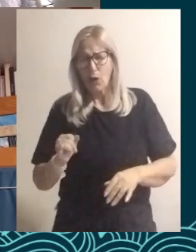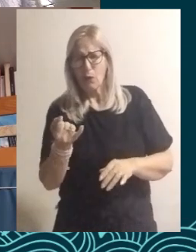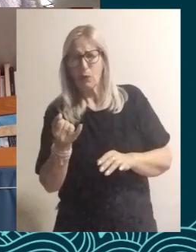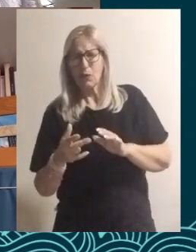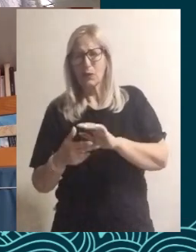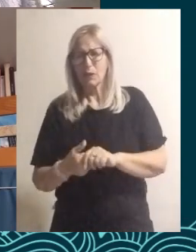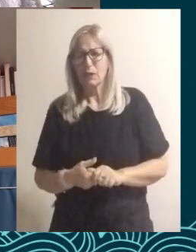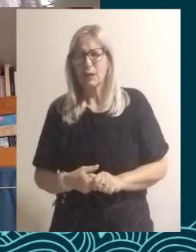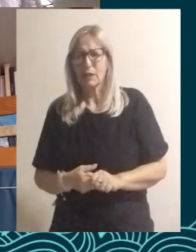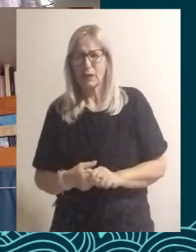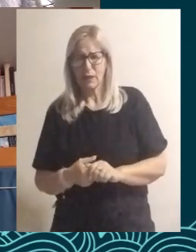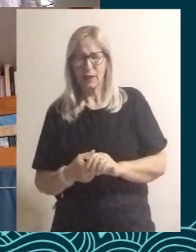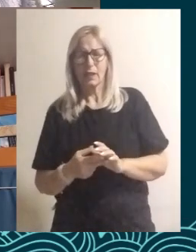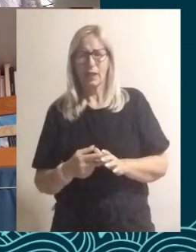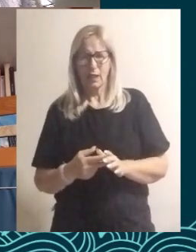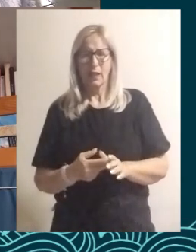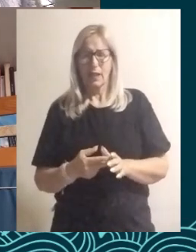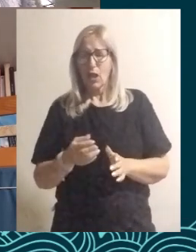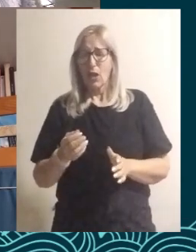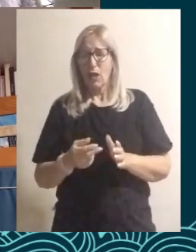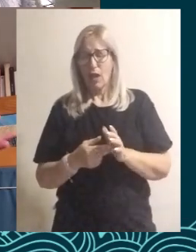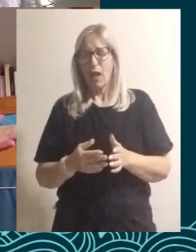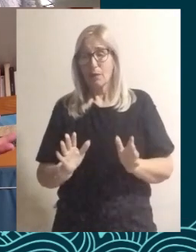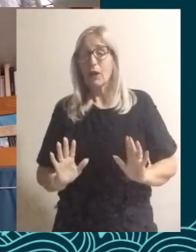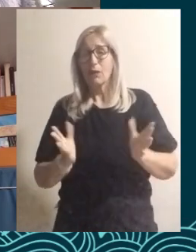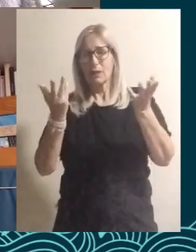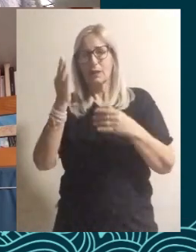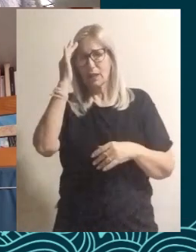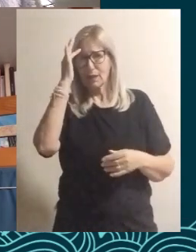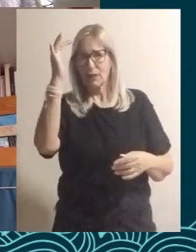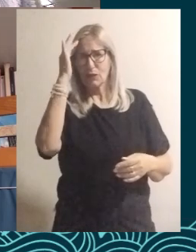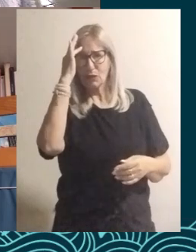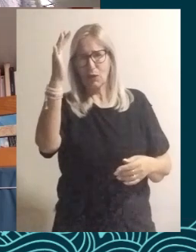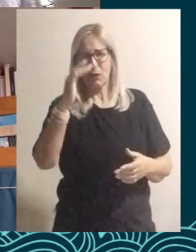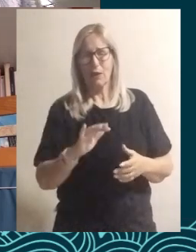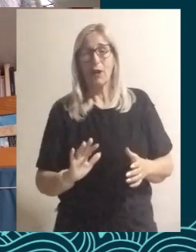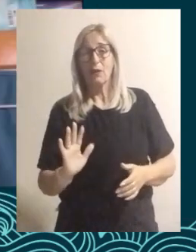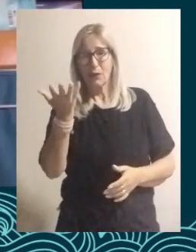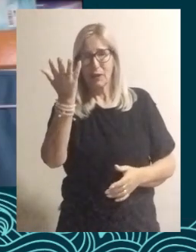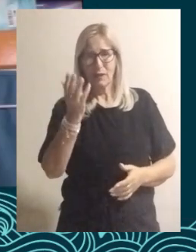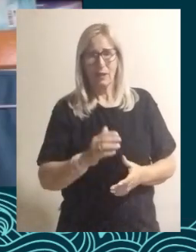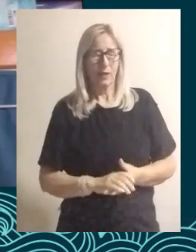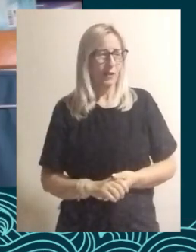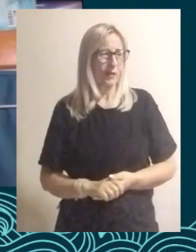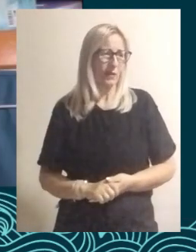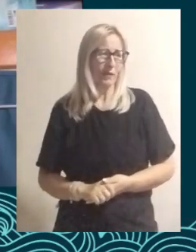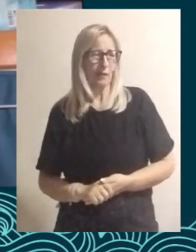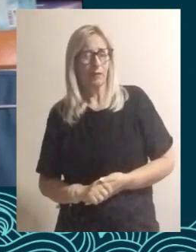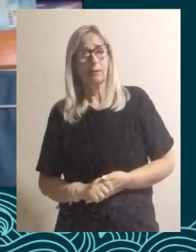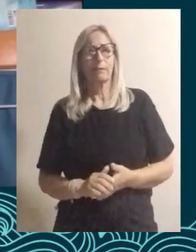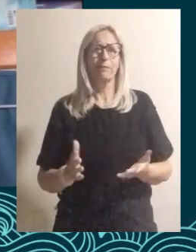ver as oportunidades que vão me ajudar a fazer essa ideia acontecer. Talvez a